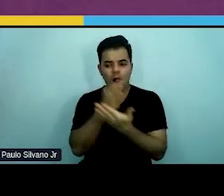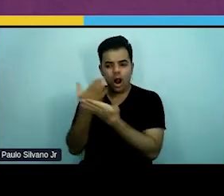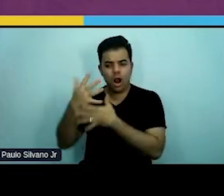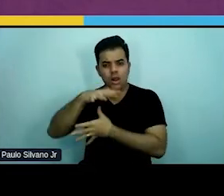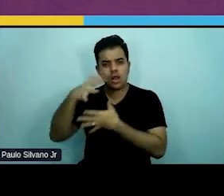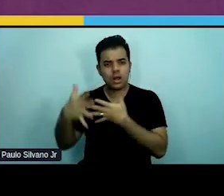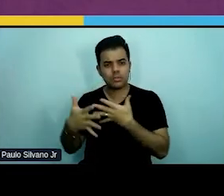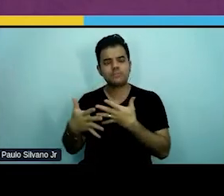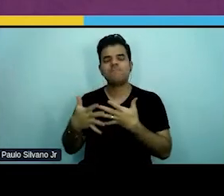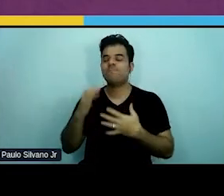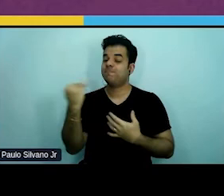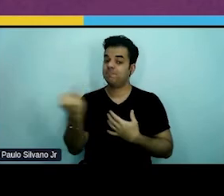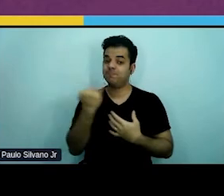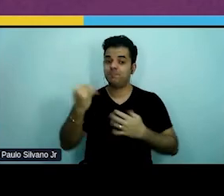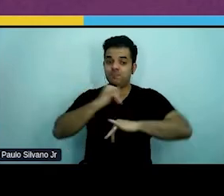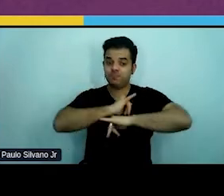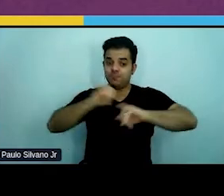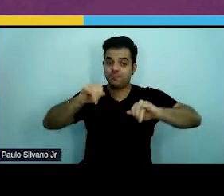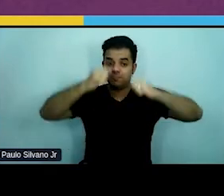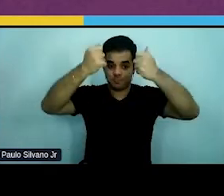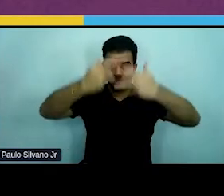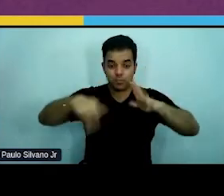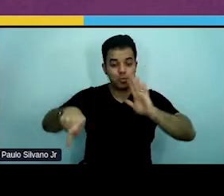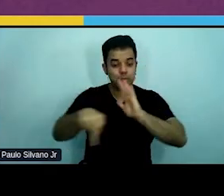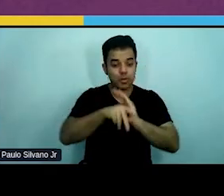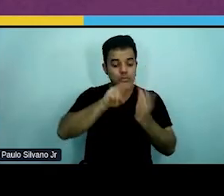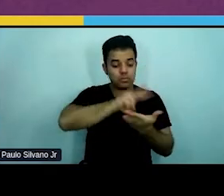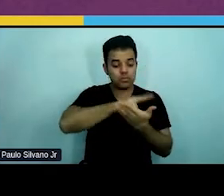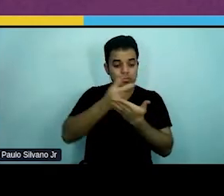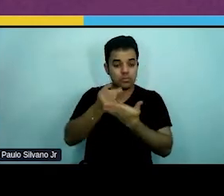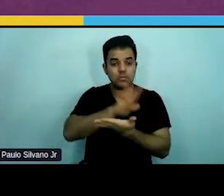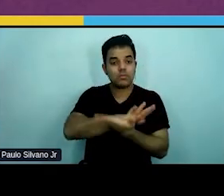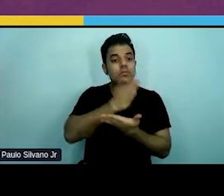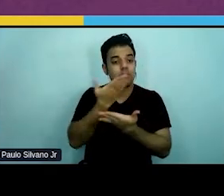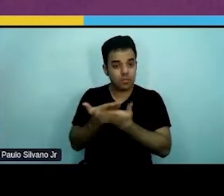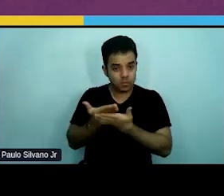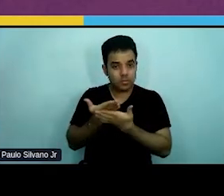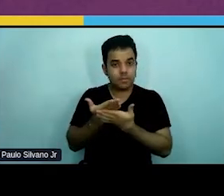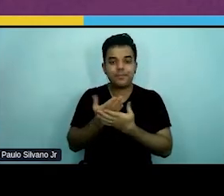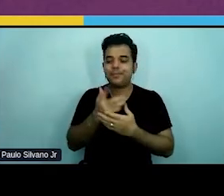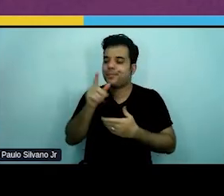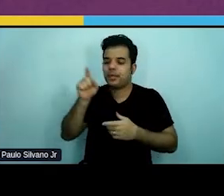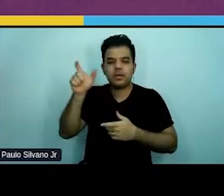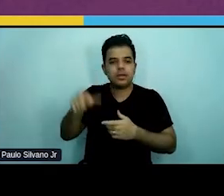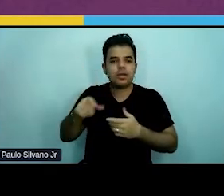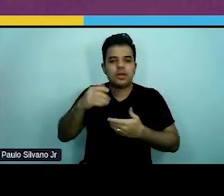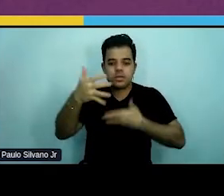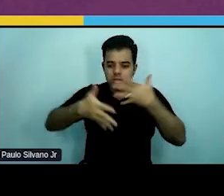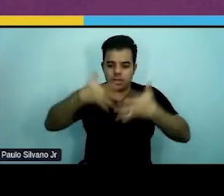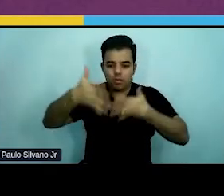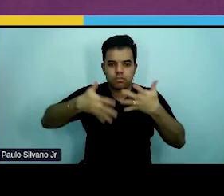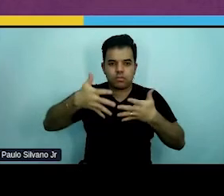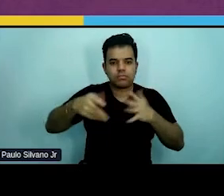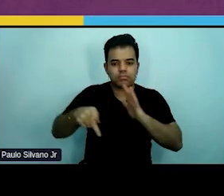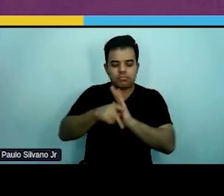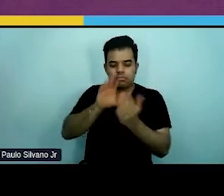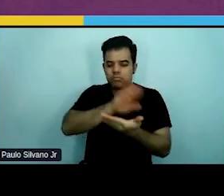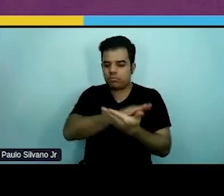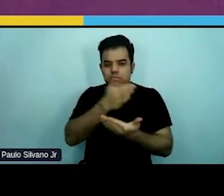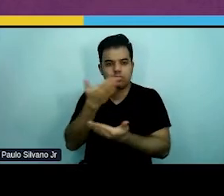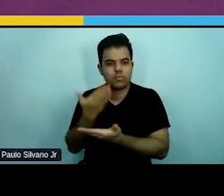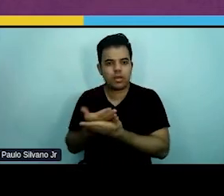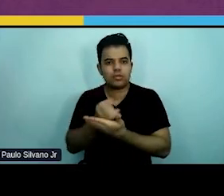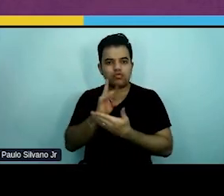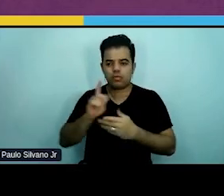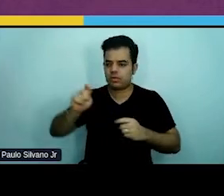É importante dizer, né, que em processo de tradução você não tem, né, a tradução ela não funciona.